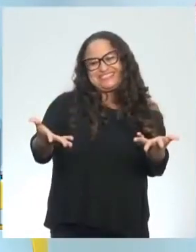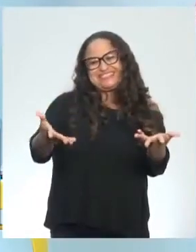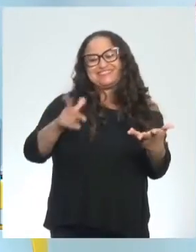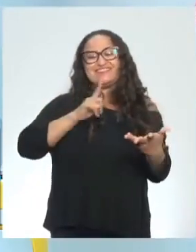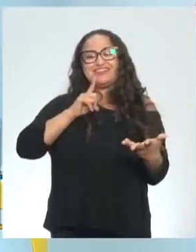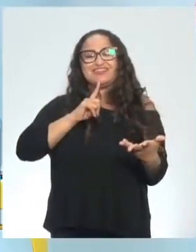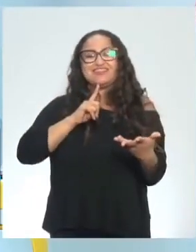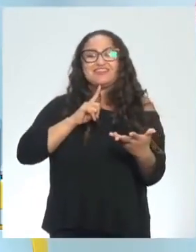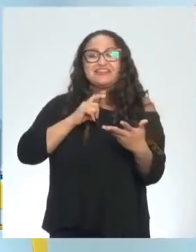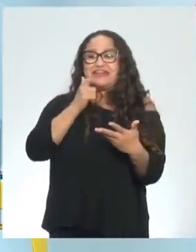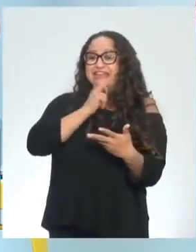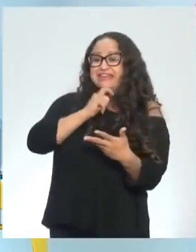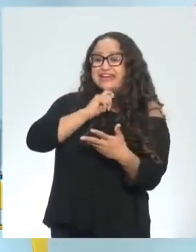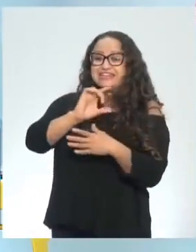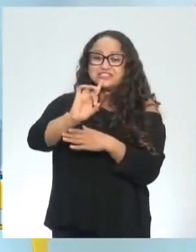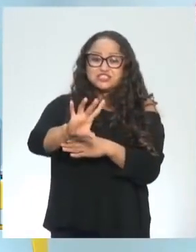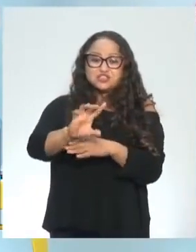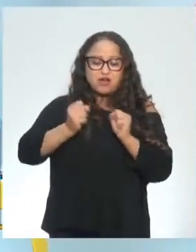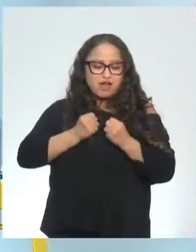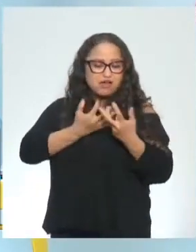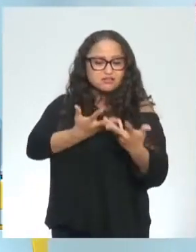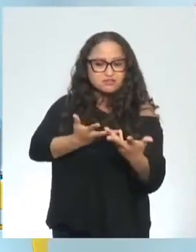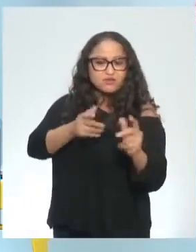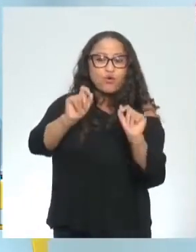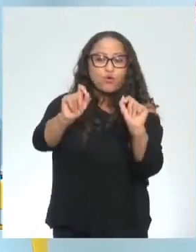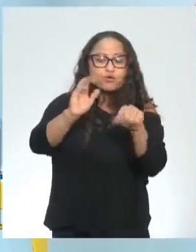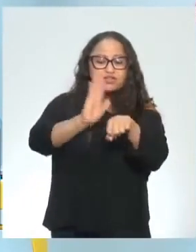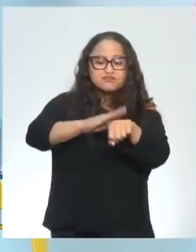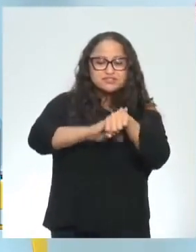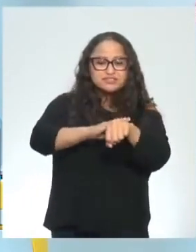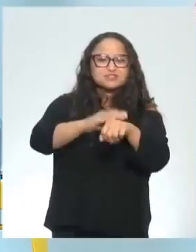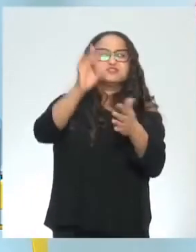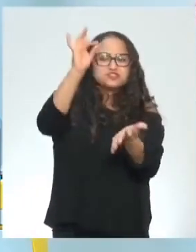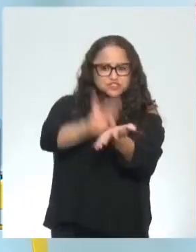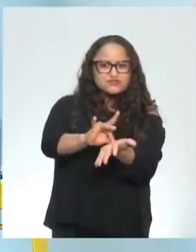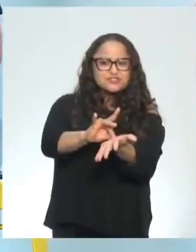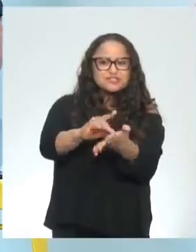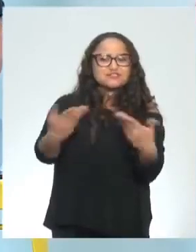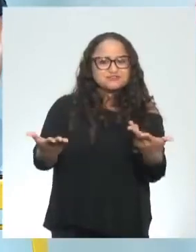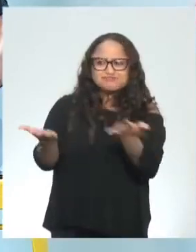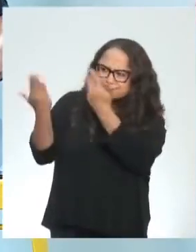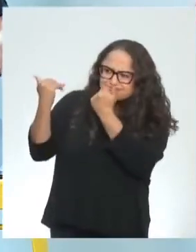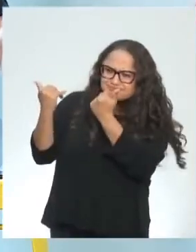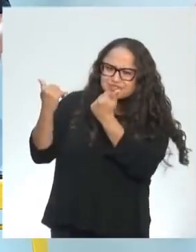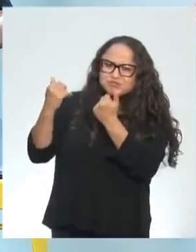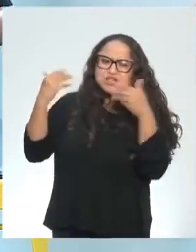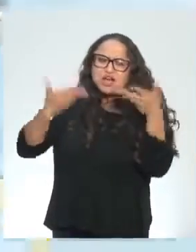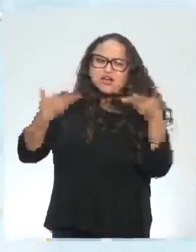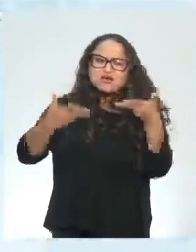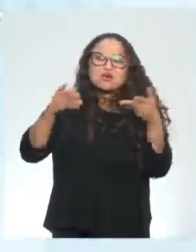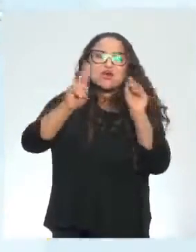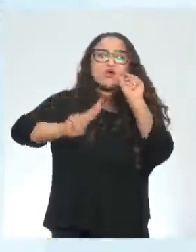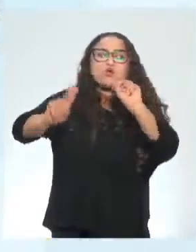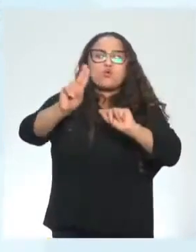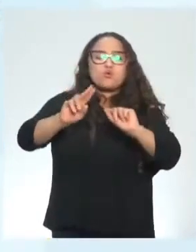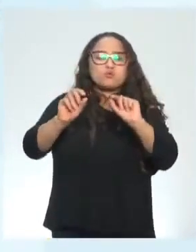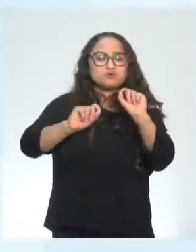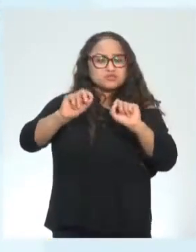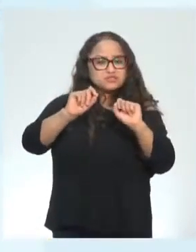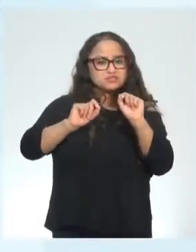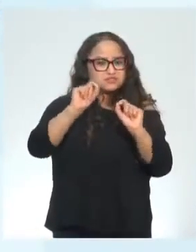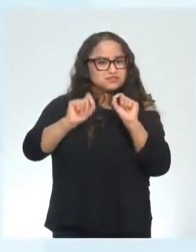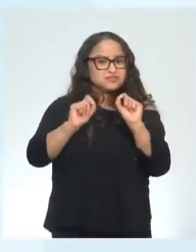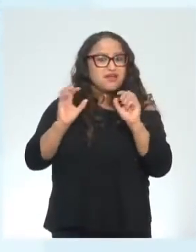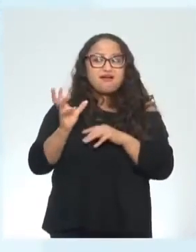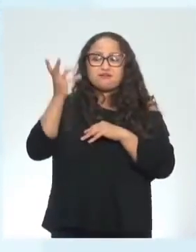nada em inglês são só as ações a gente tem que prestar atenção o que tá acontecendo realmente Beleza então vamos lá falar um pouquinho como essa produção de